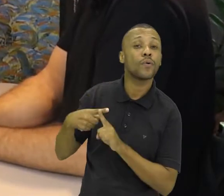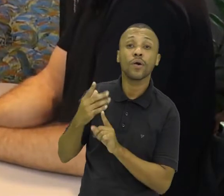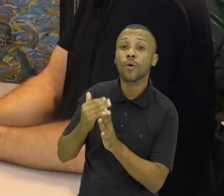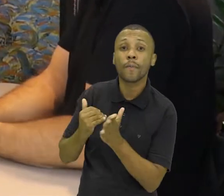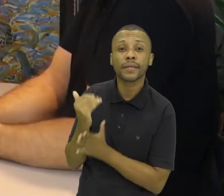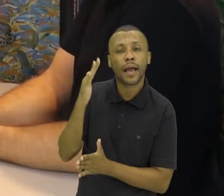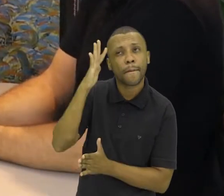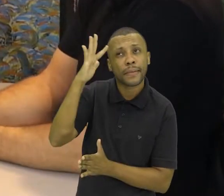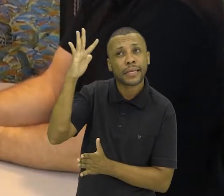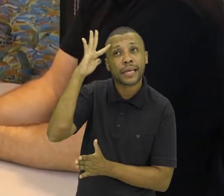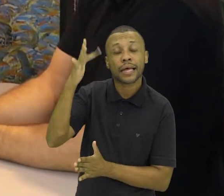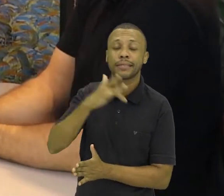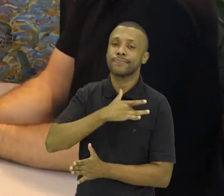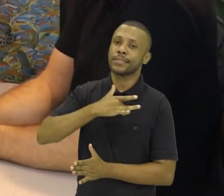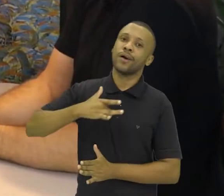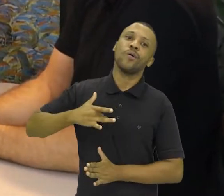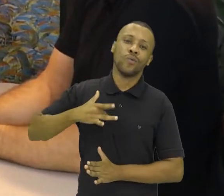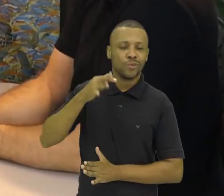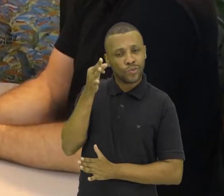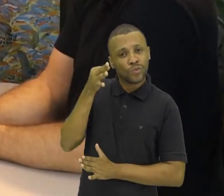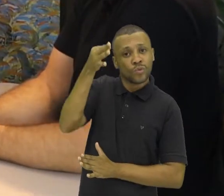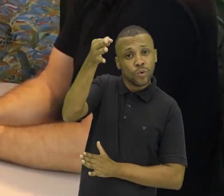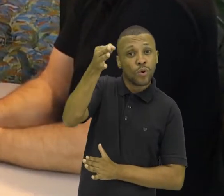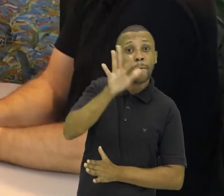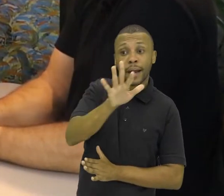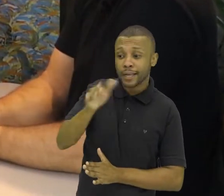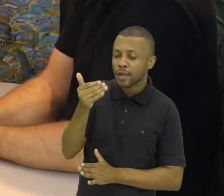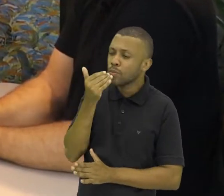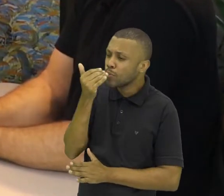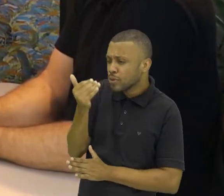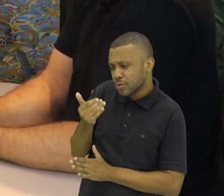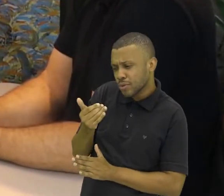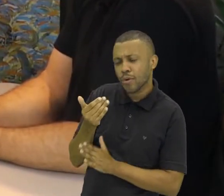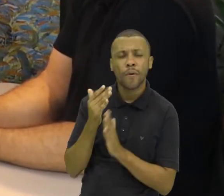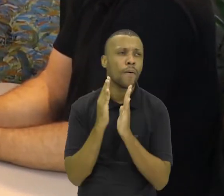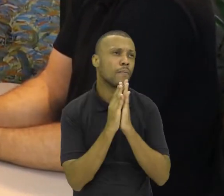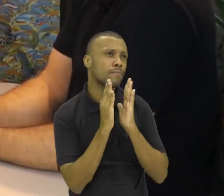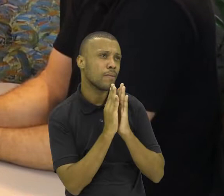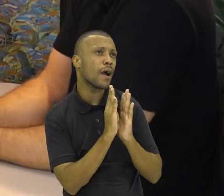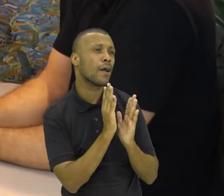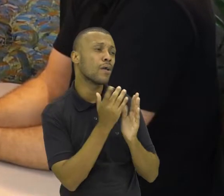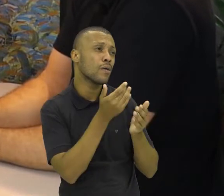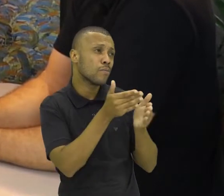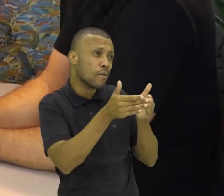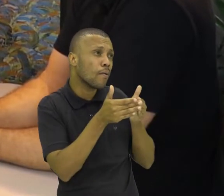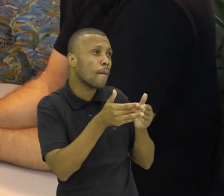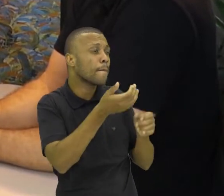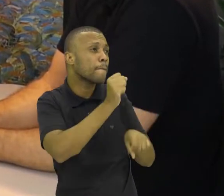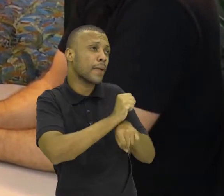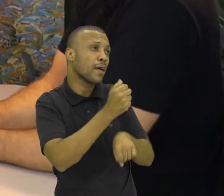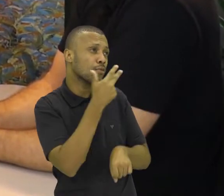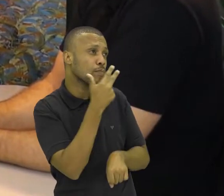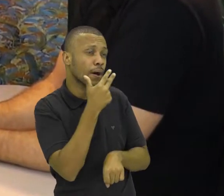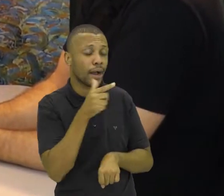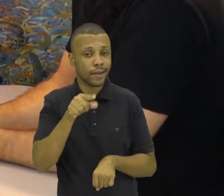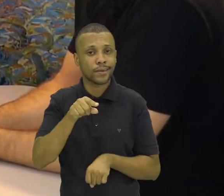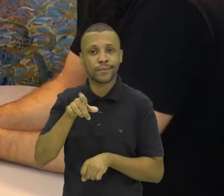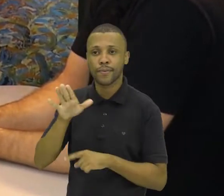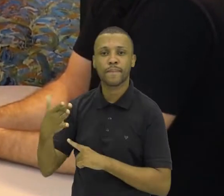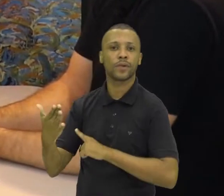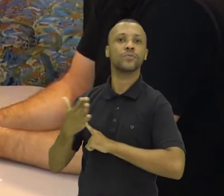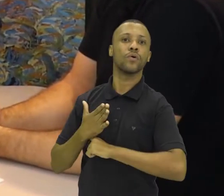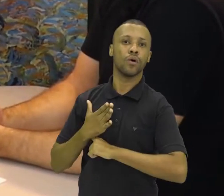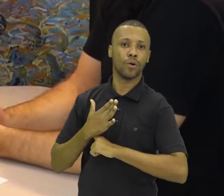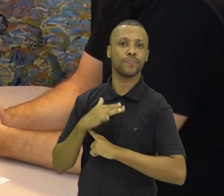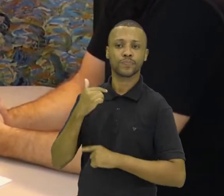a pensar na minha saúde, mas o pedido deles, obviamente, que teve uma marca. Tá? Mas é basicamente isso,